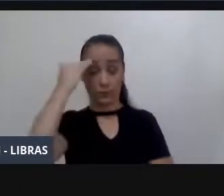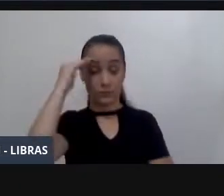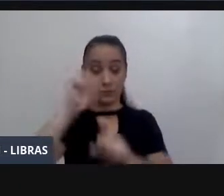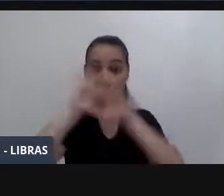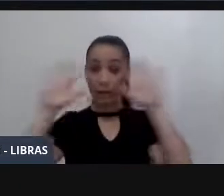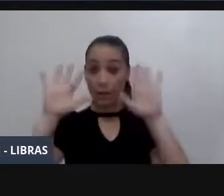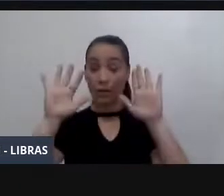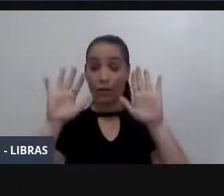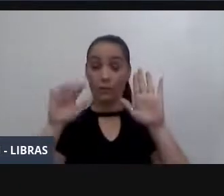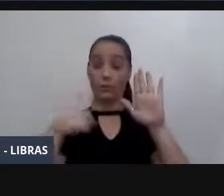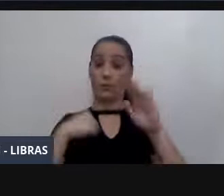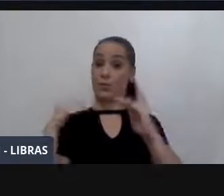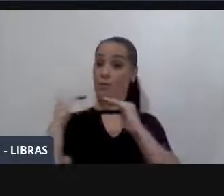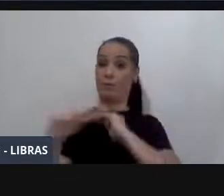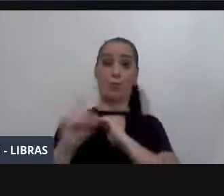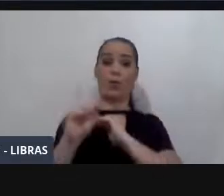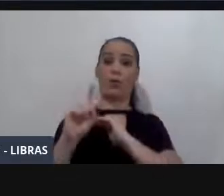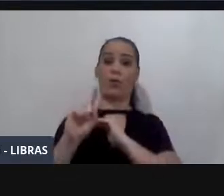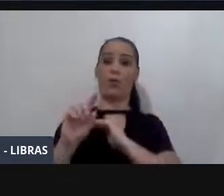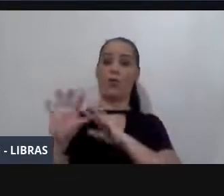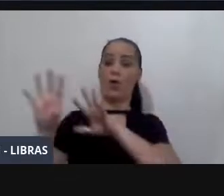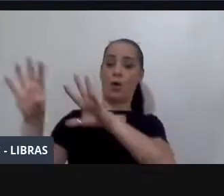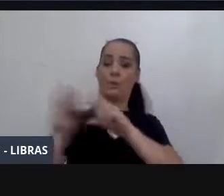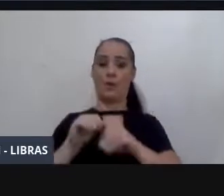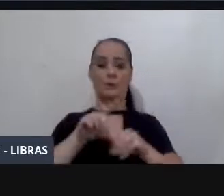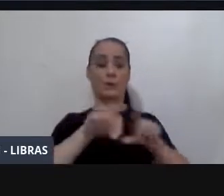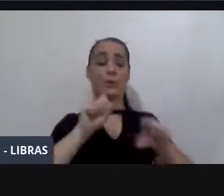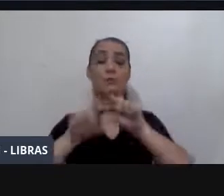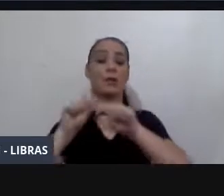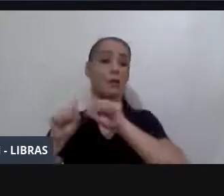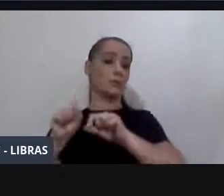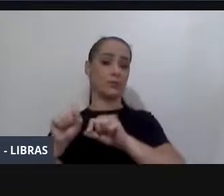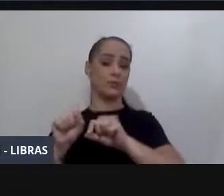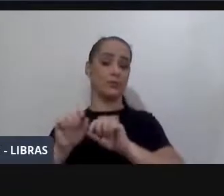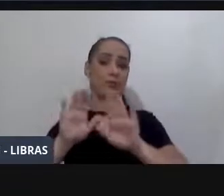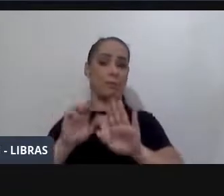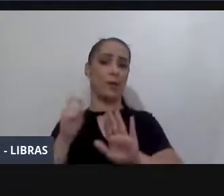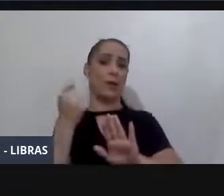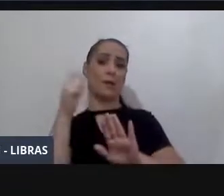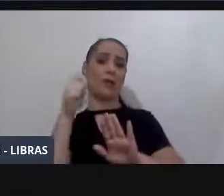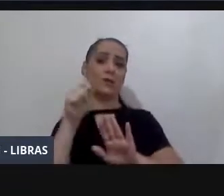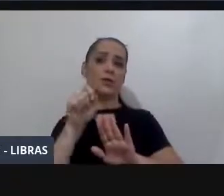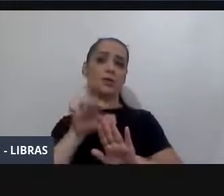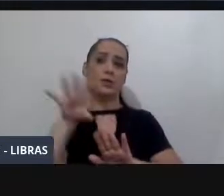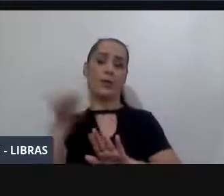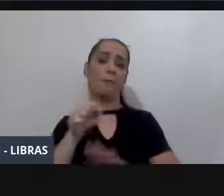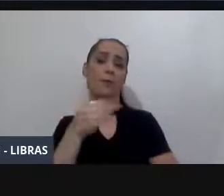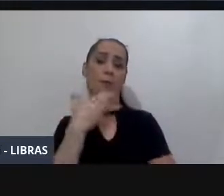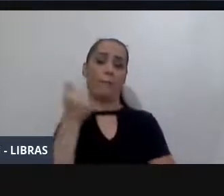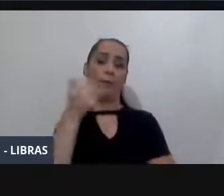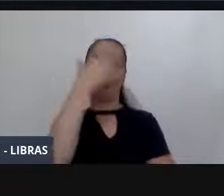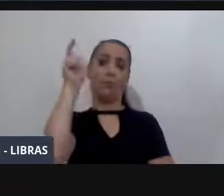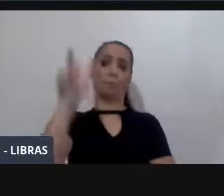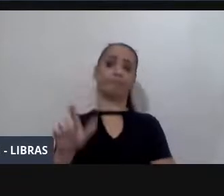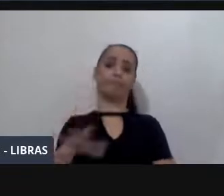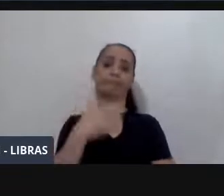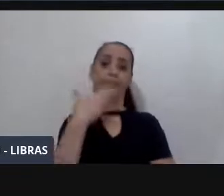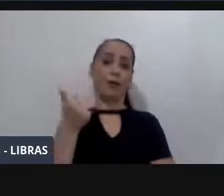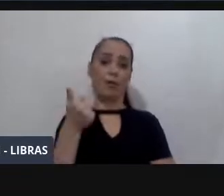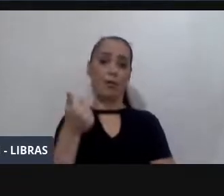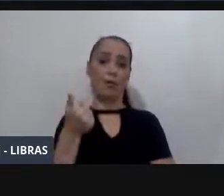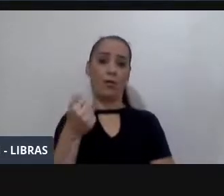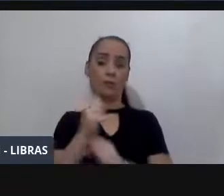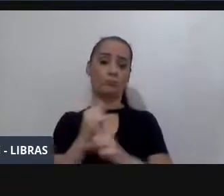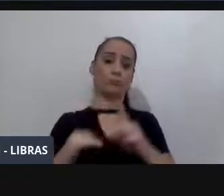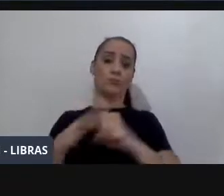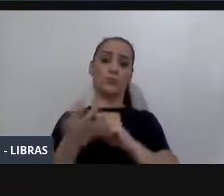favor de nenhum tipo de imigração seletiva, mas por acaso a Argentina pegou os melhores. E já estão sendo integrados na sociedade